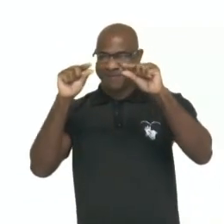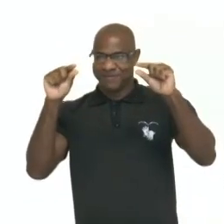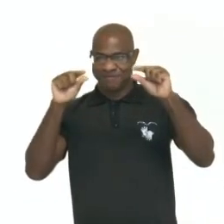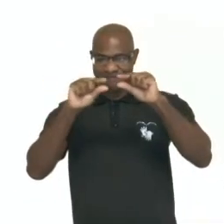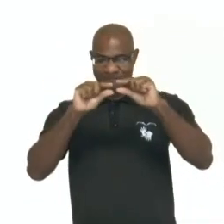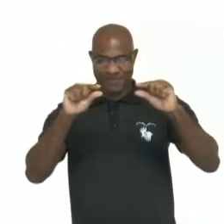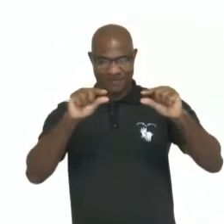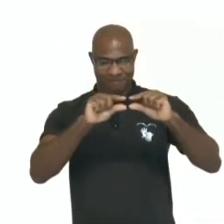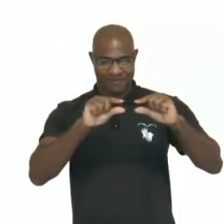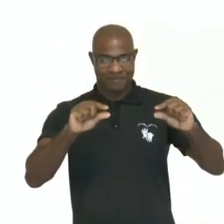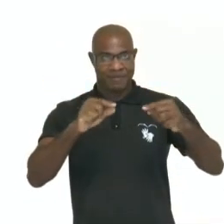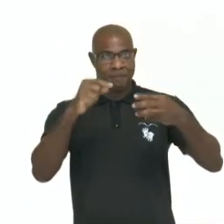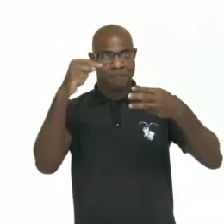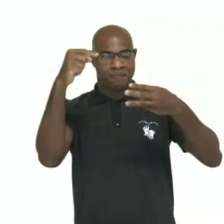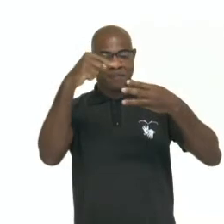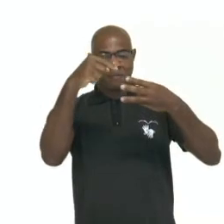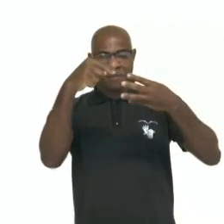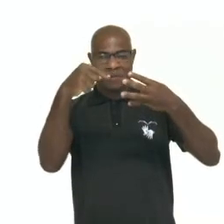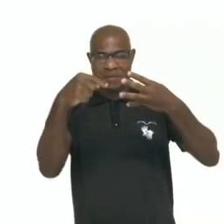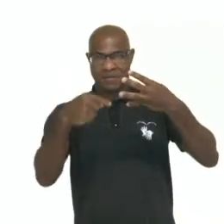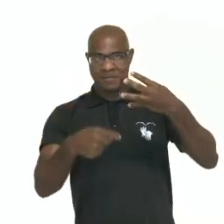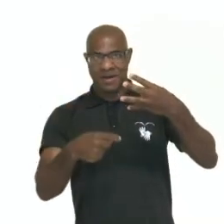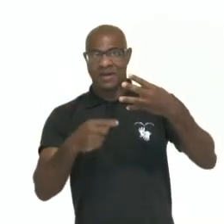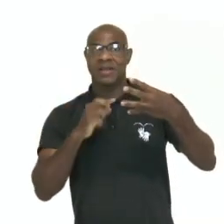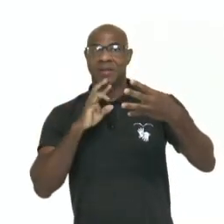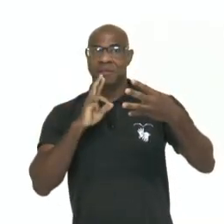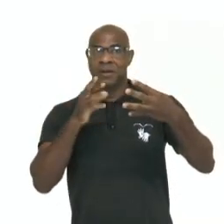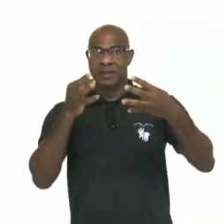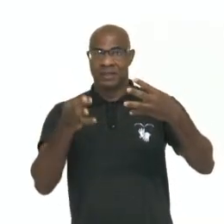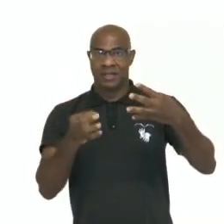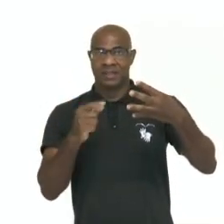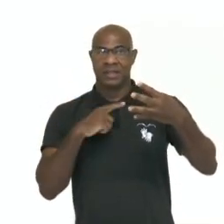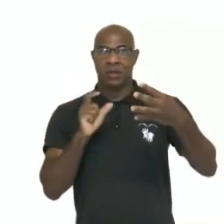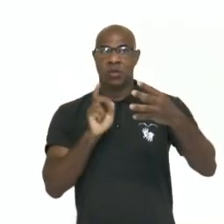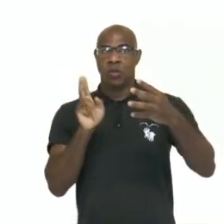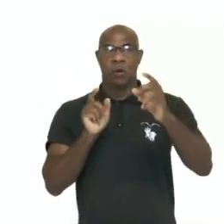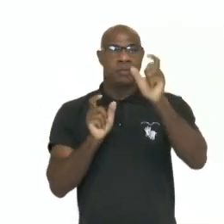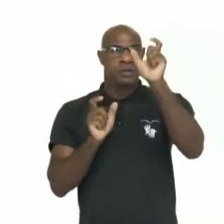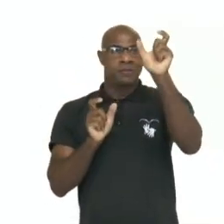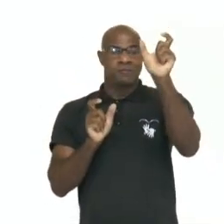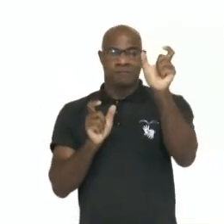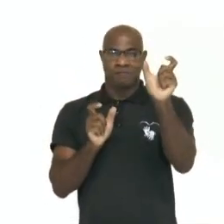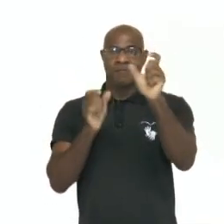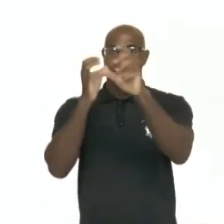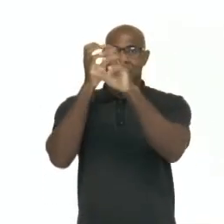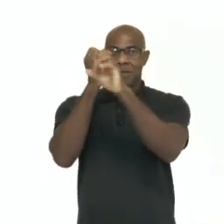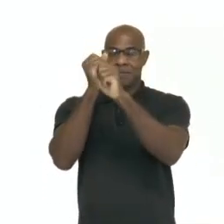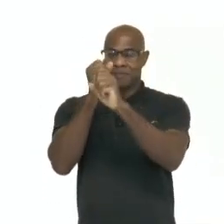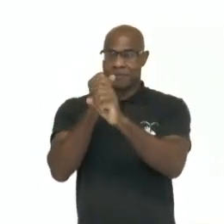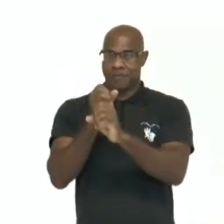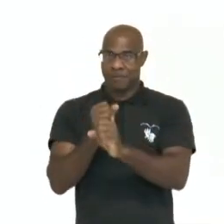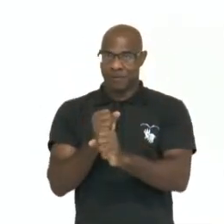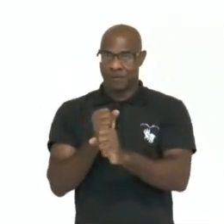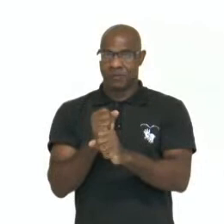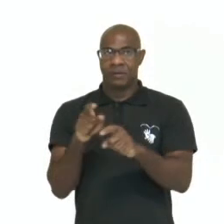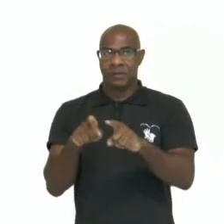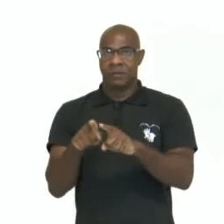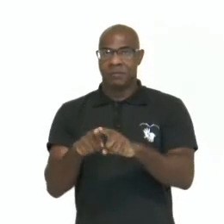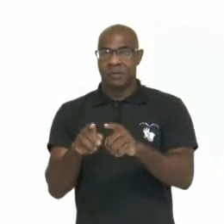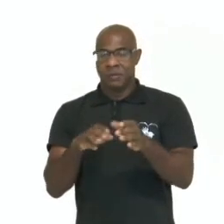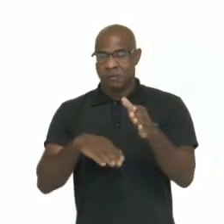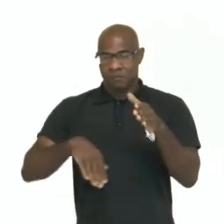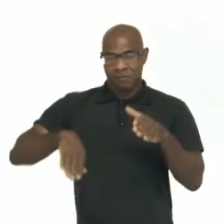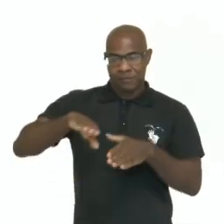pontos, corresponde a um chute na cabeça ou nas laterais do pescoço ou uma queda seguida de um ataque